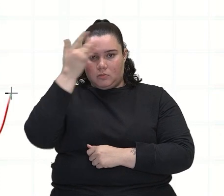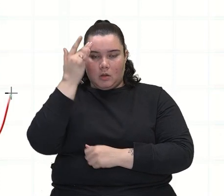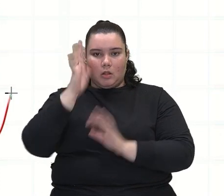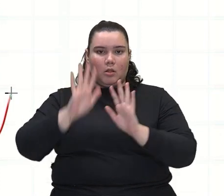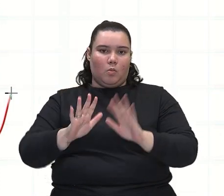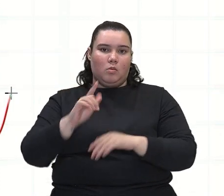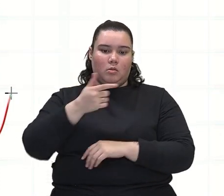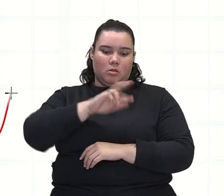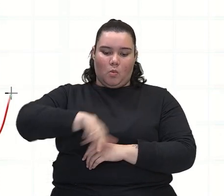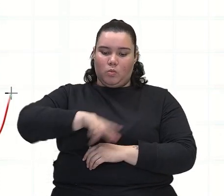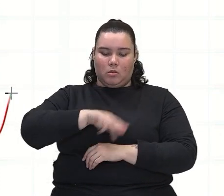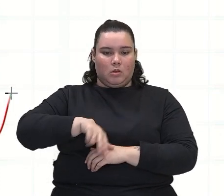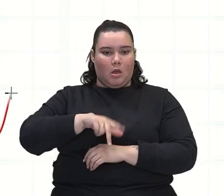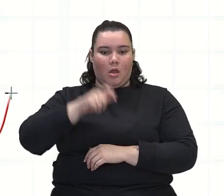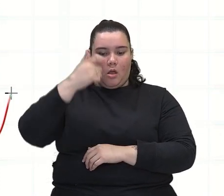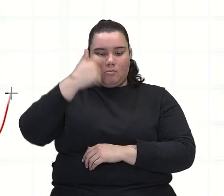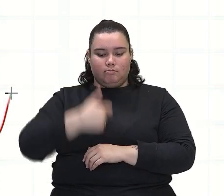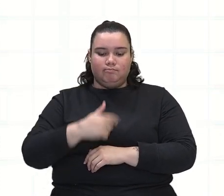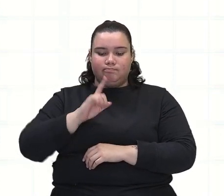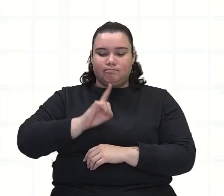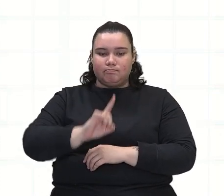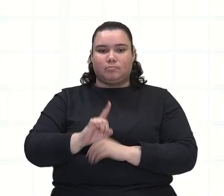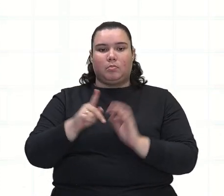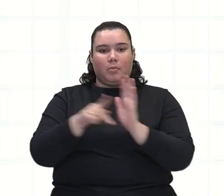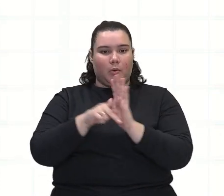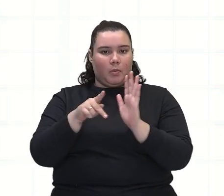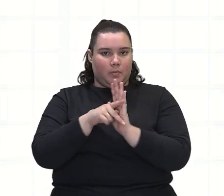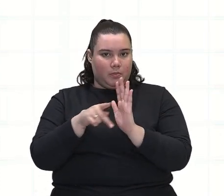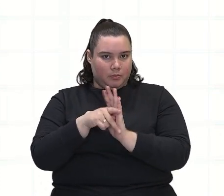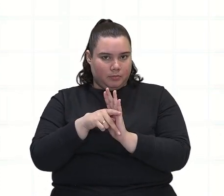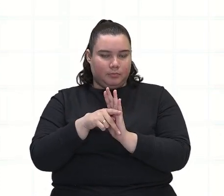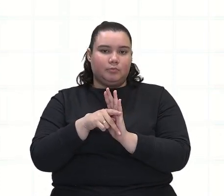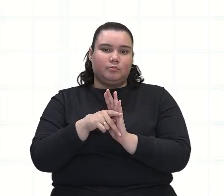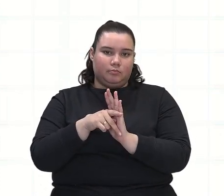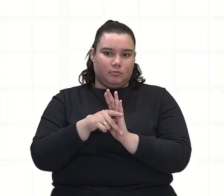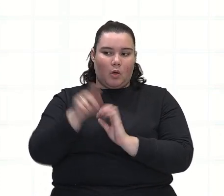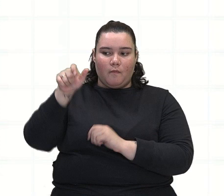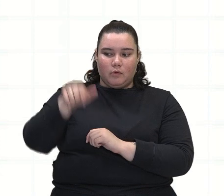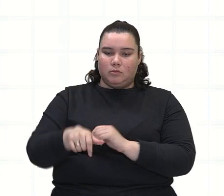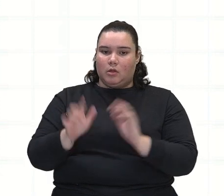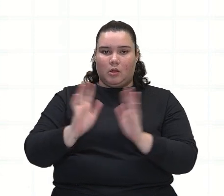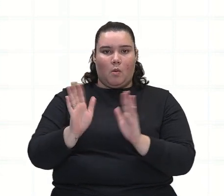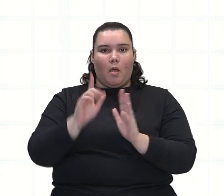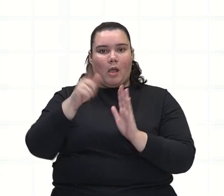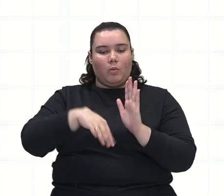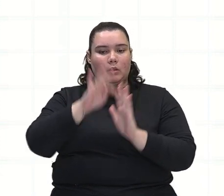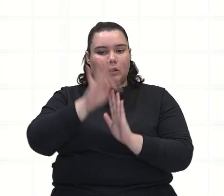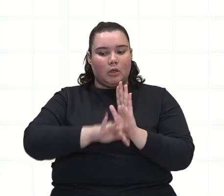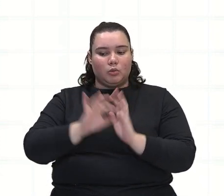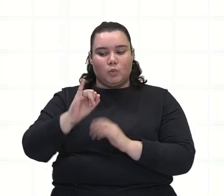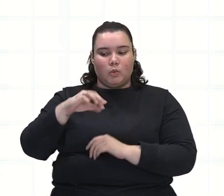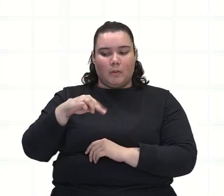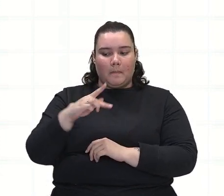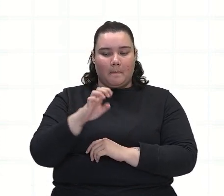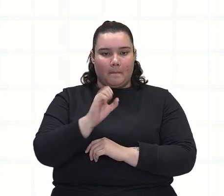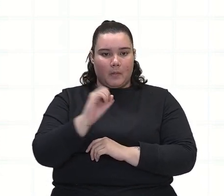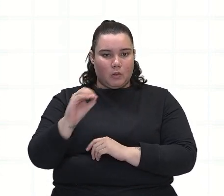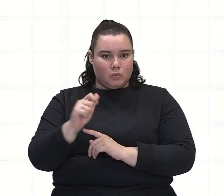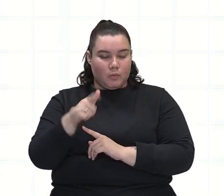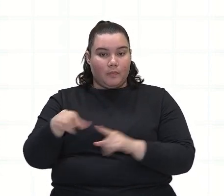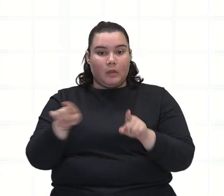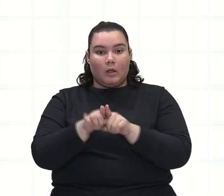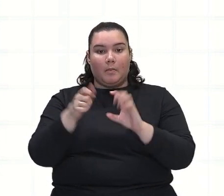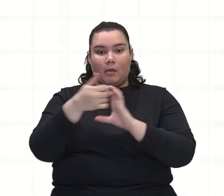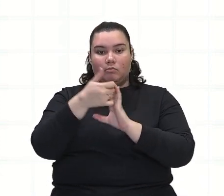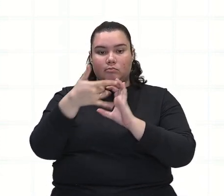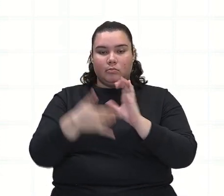pode colocar ali, né, na notícia, você, tem que ser um texto impessoal. Também nós temos como característico